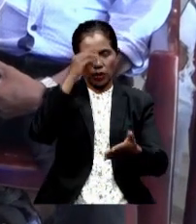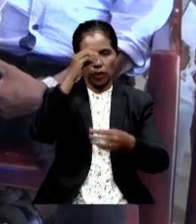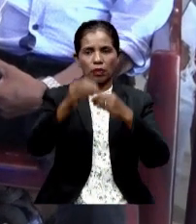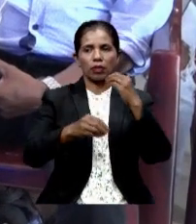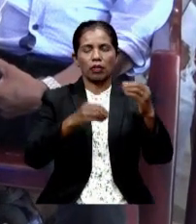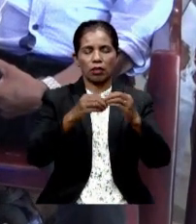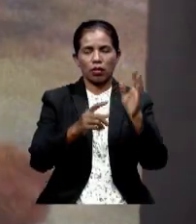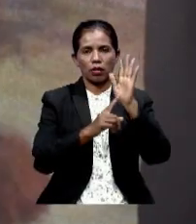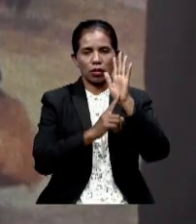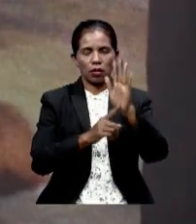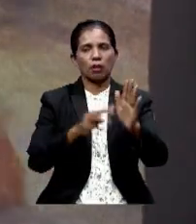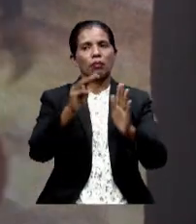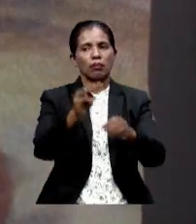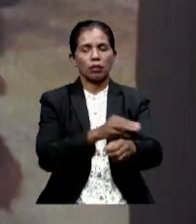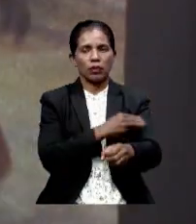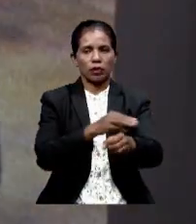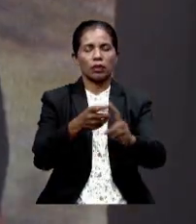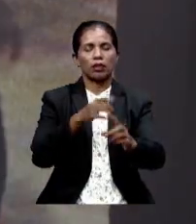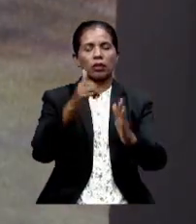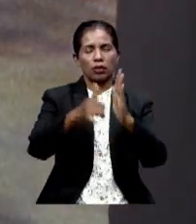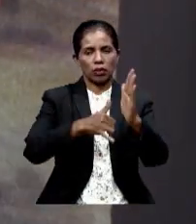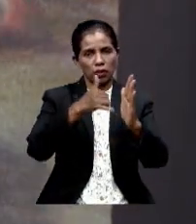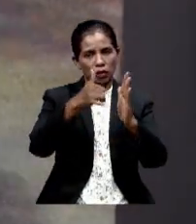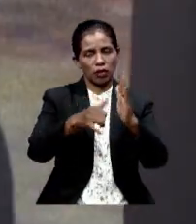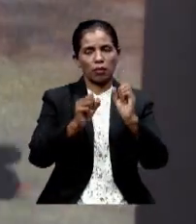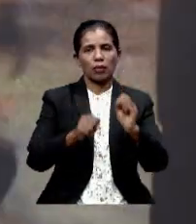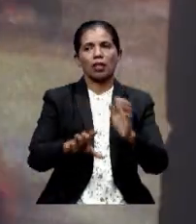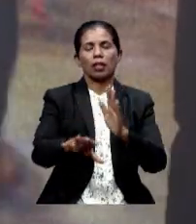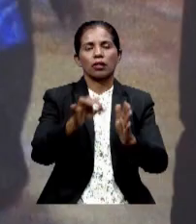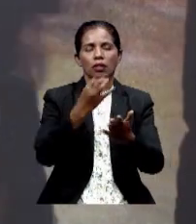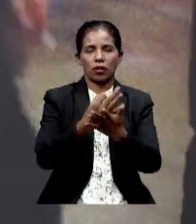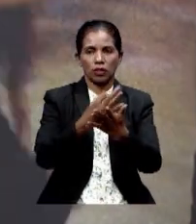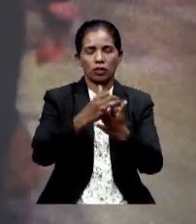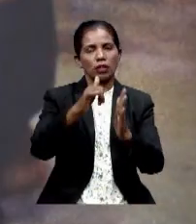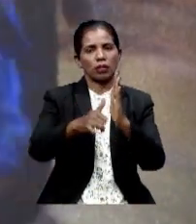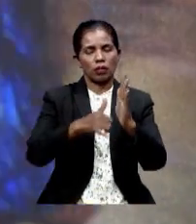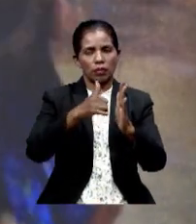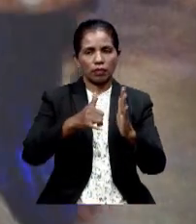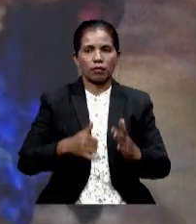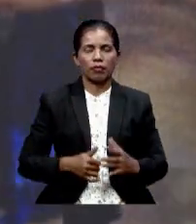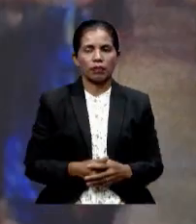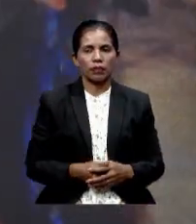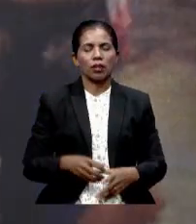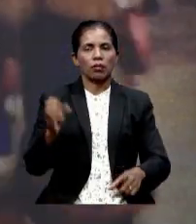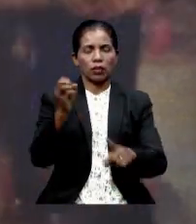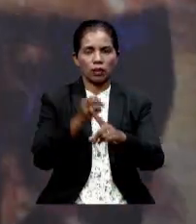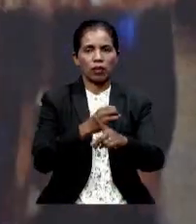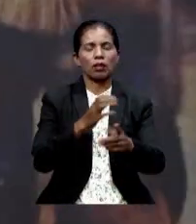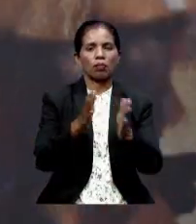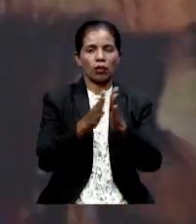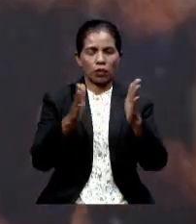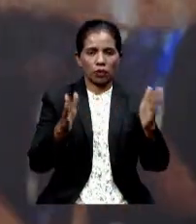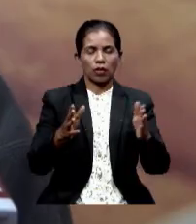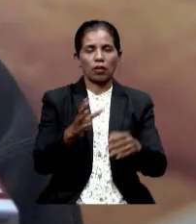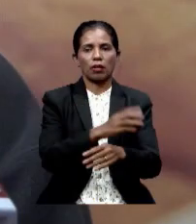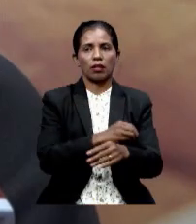conabá, publica san música husi YouTube beleheta osan husi YouTube rasik ini oportunidade boa teves no preocupação